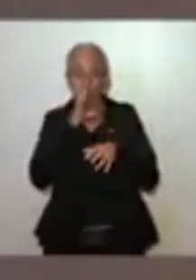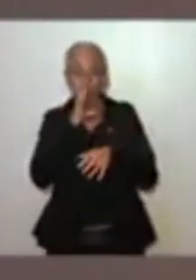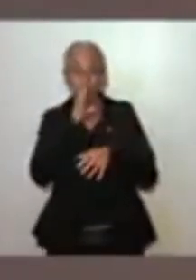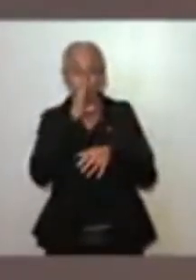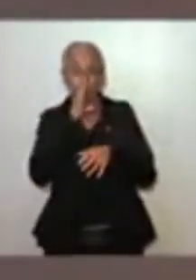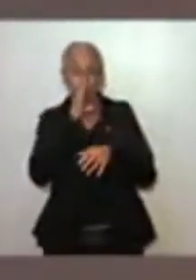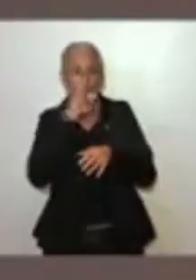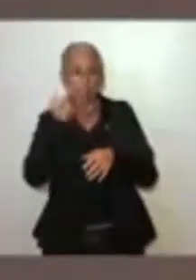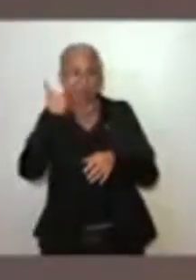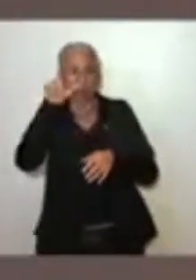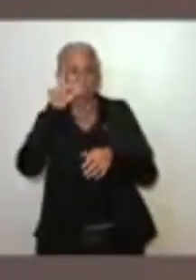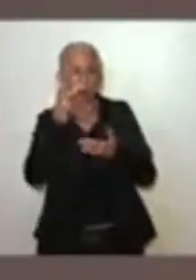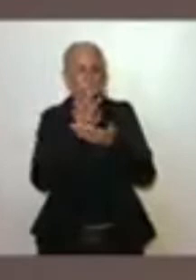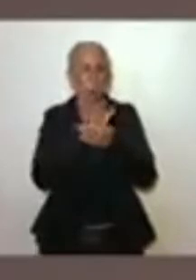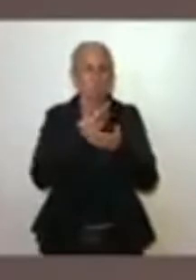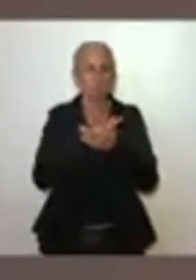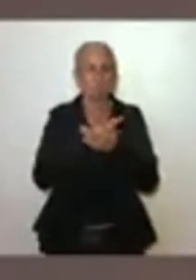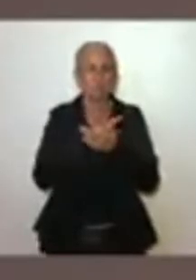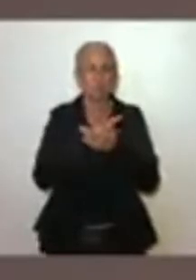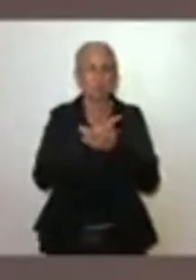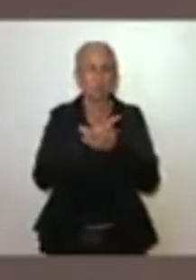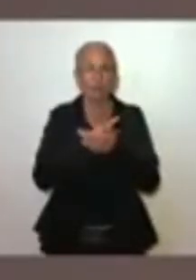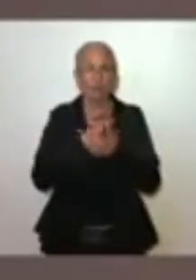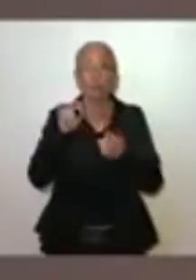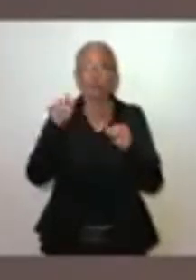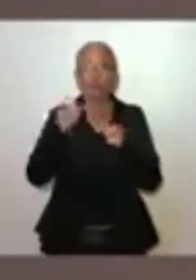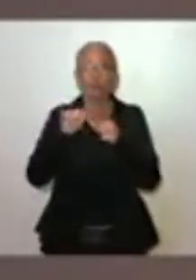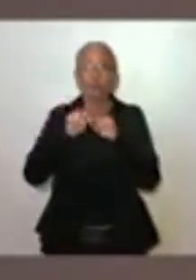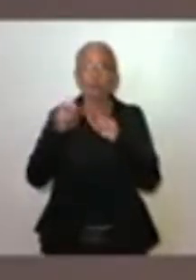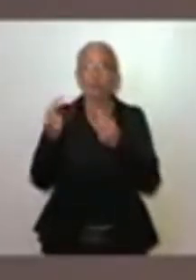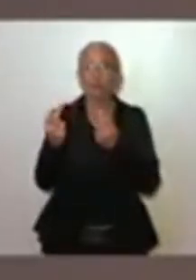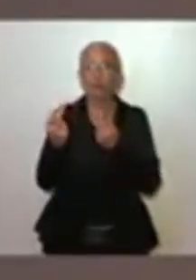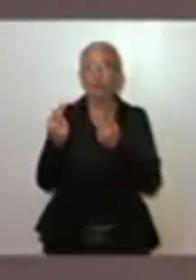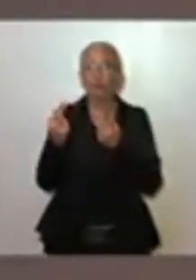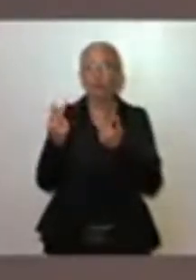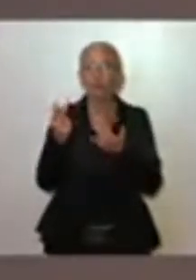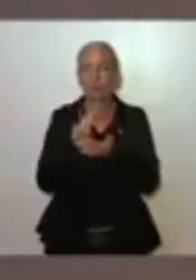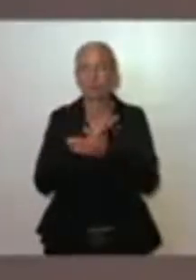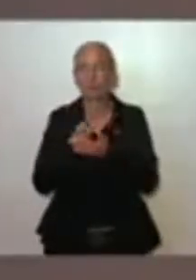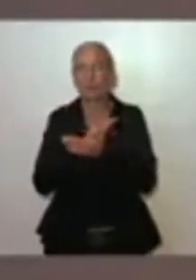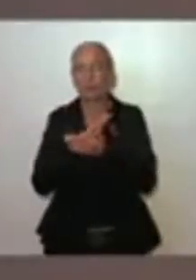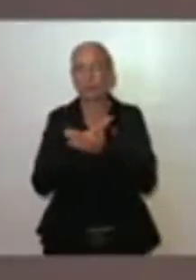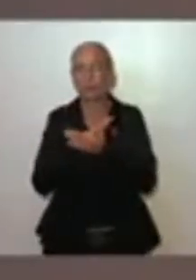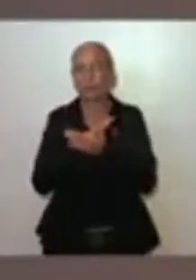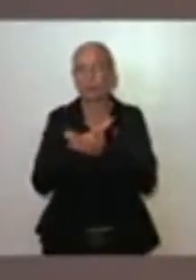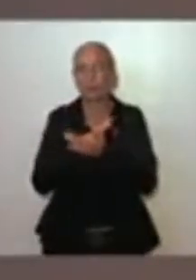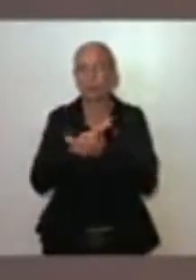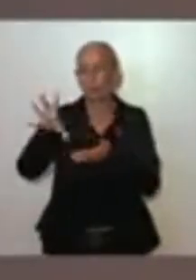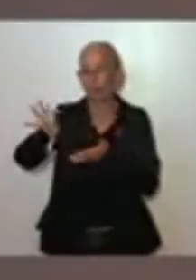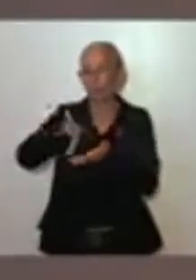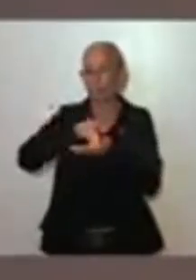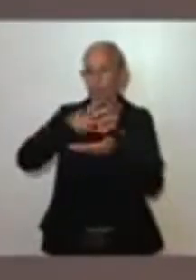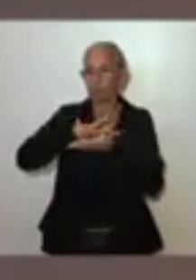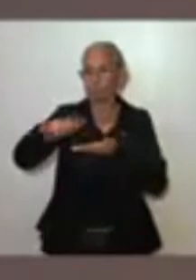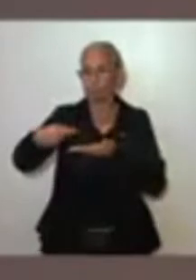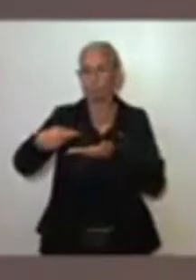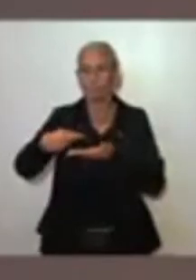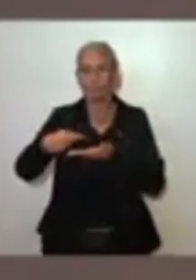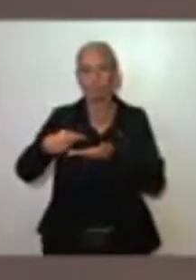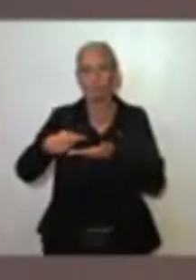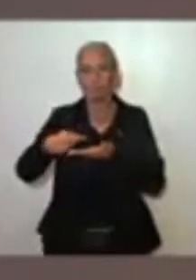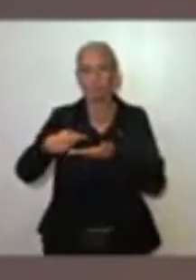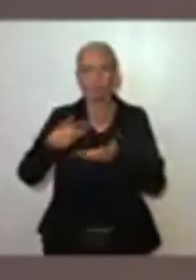fazem de errado e menos ainda imitar o que os outros fazem de errado portanto não importa